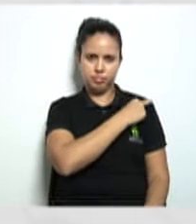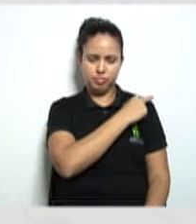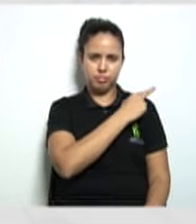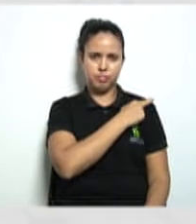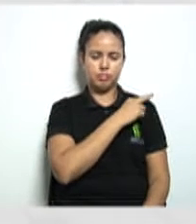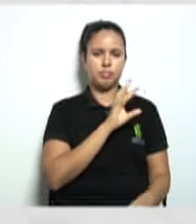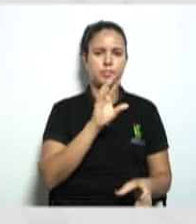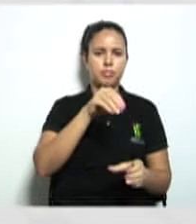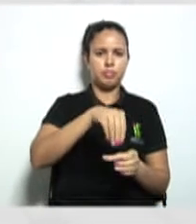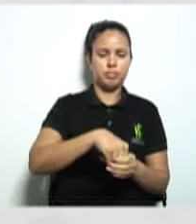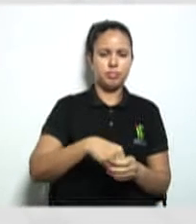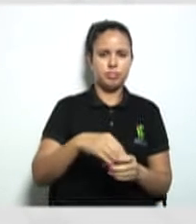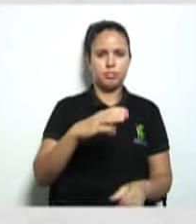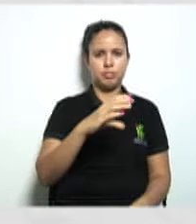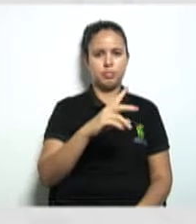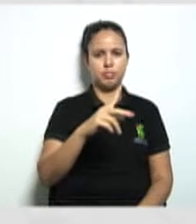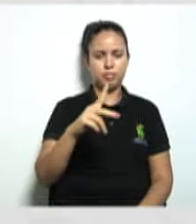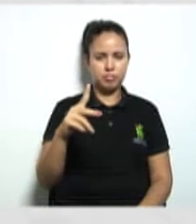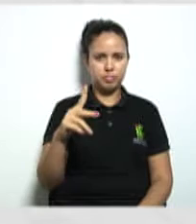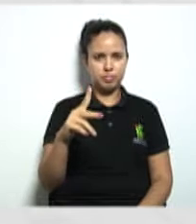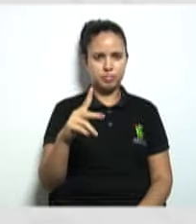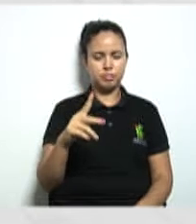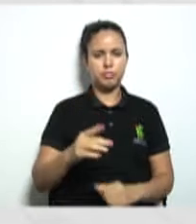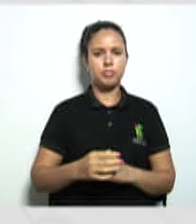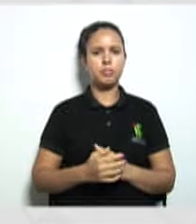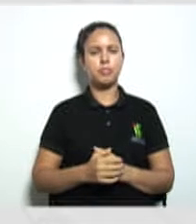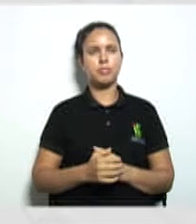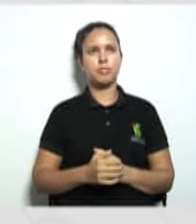responsabilidade dentro da cooperativa.